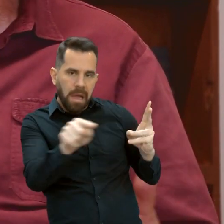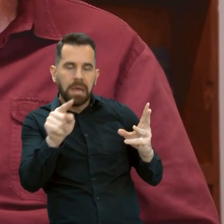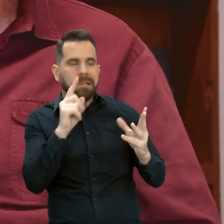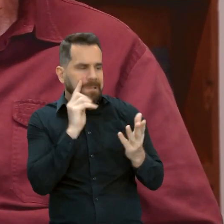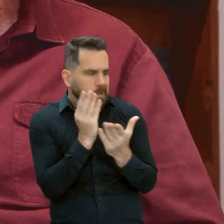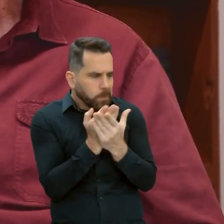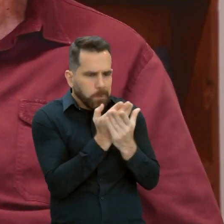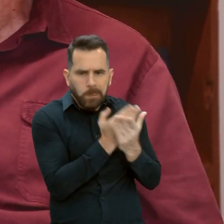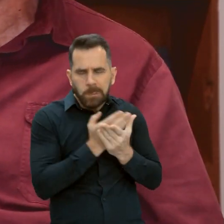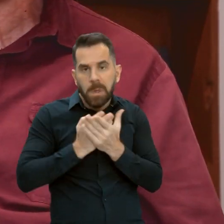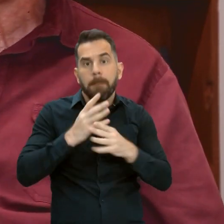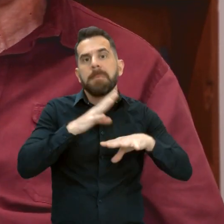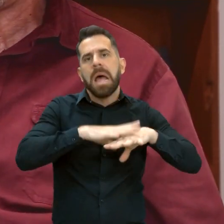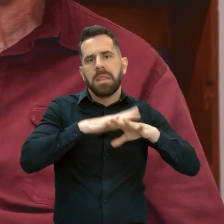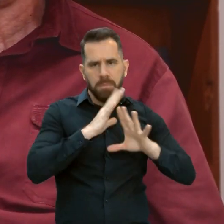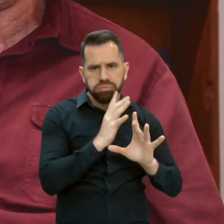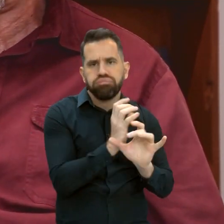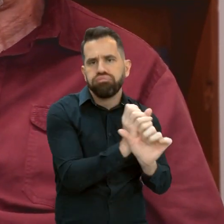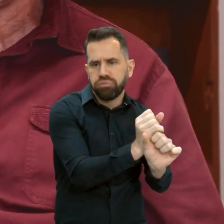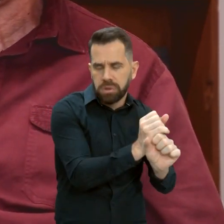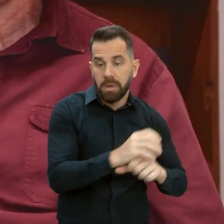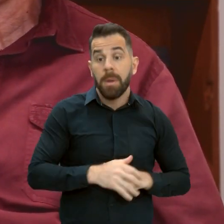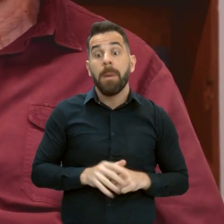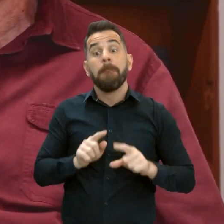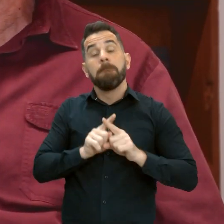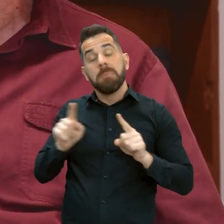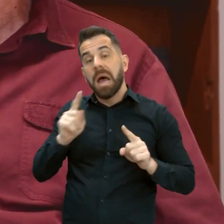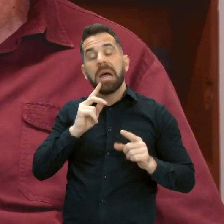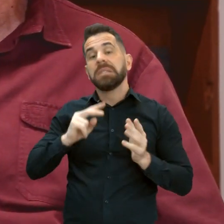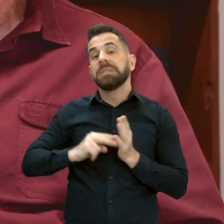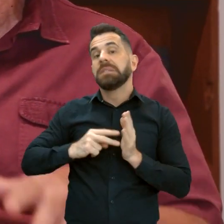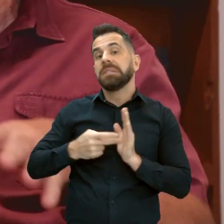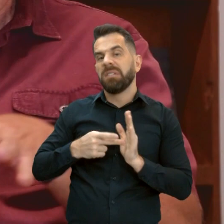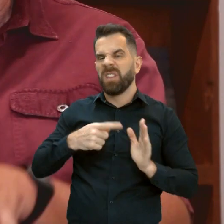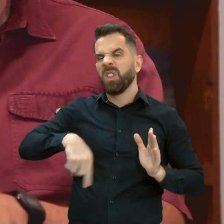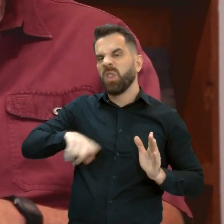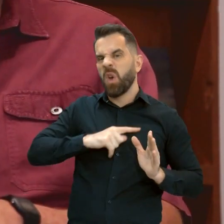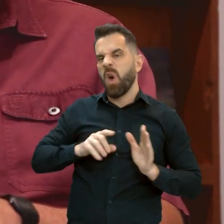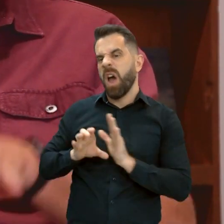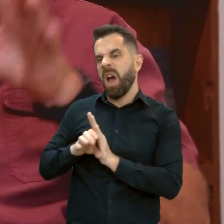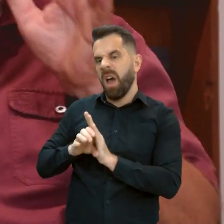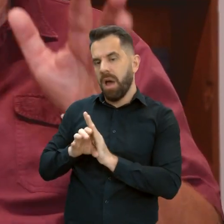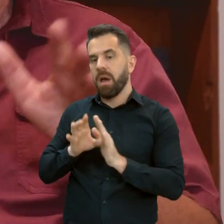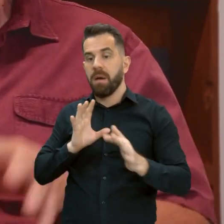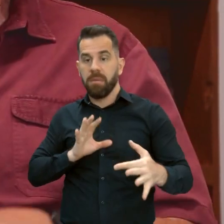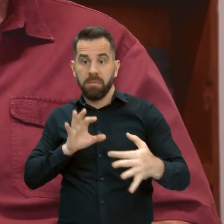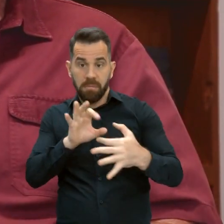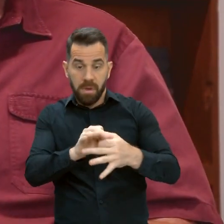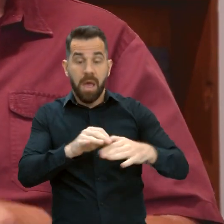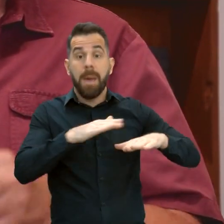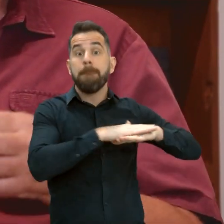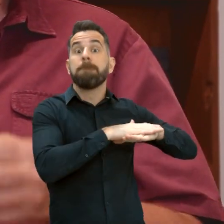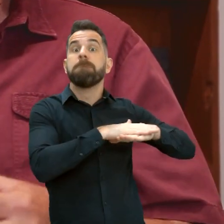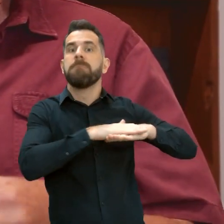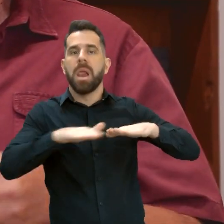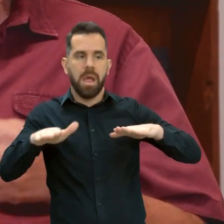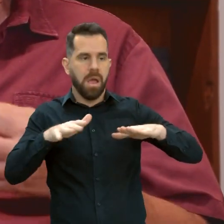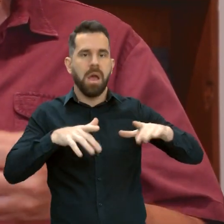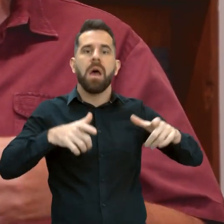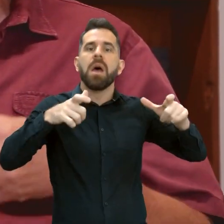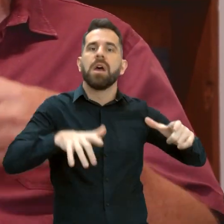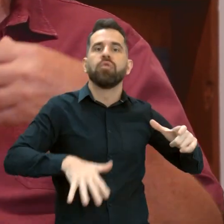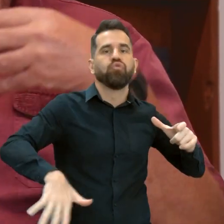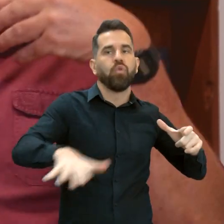pela geometria, né? Mas a axiomática planar significa que nos limita ao plano e não ao espaço, e que